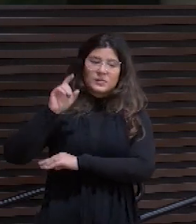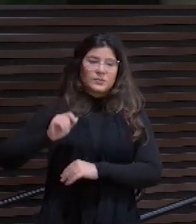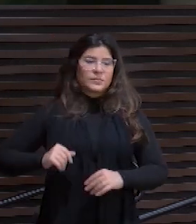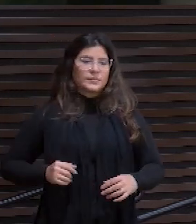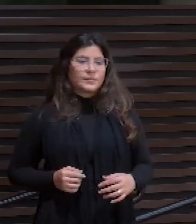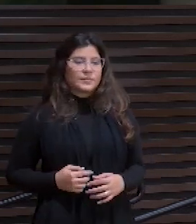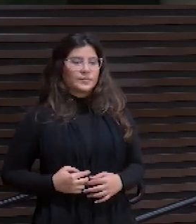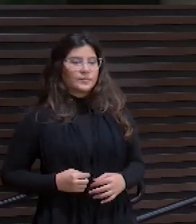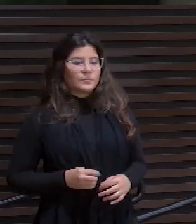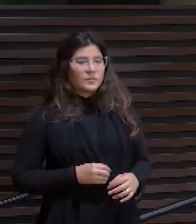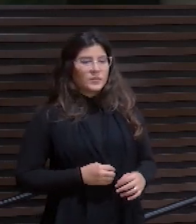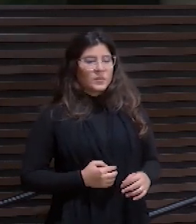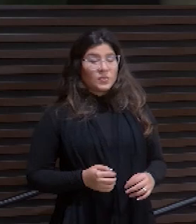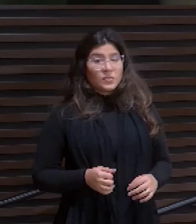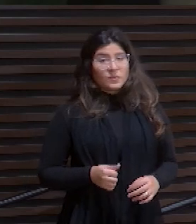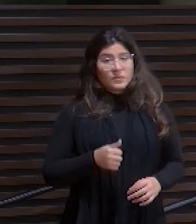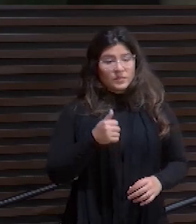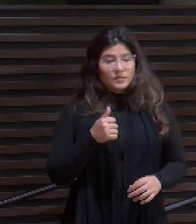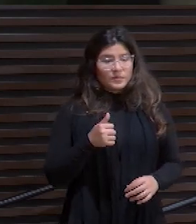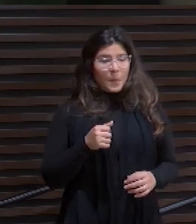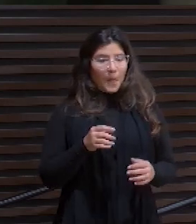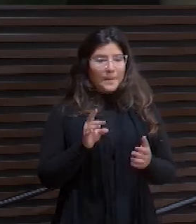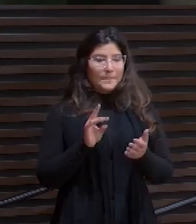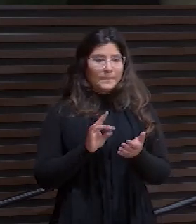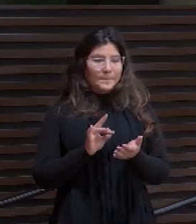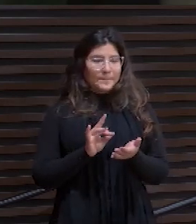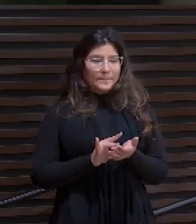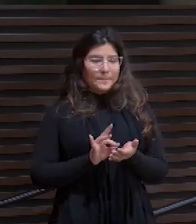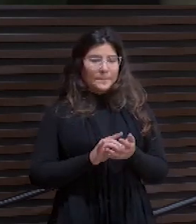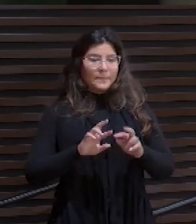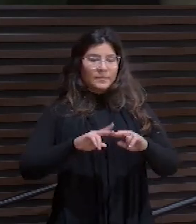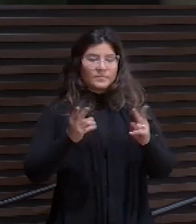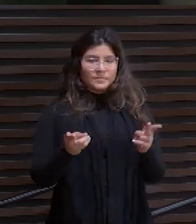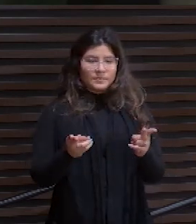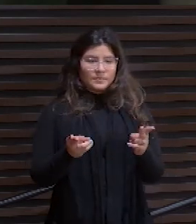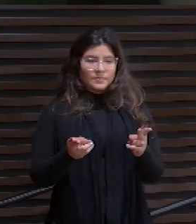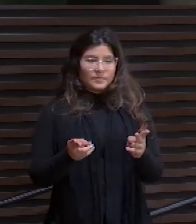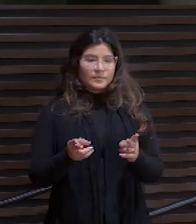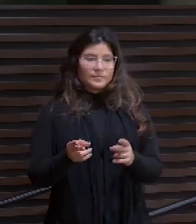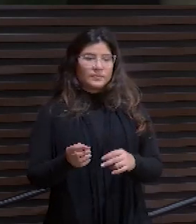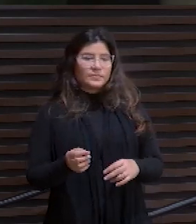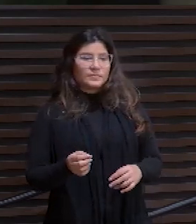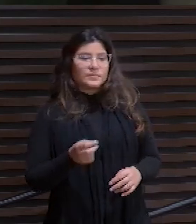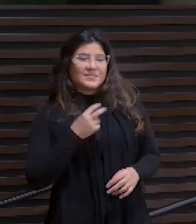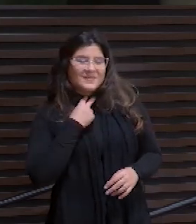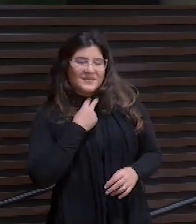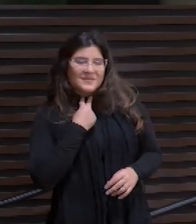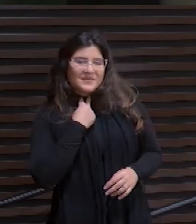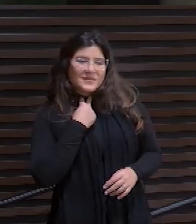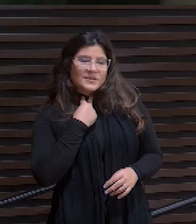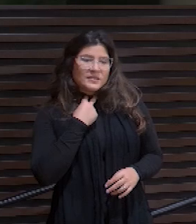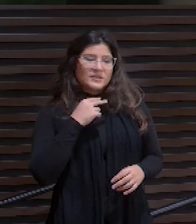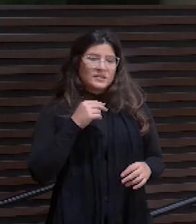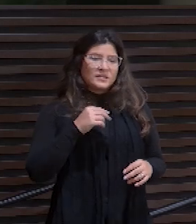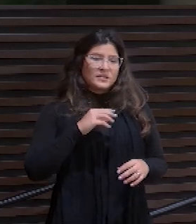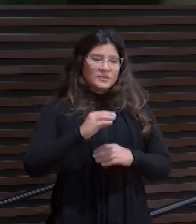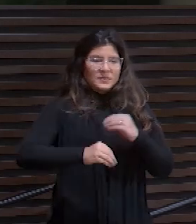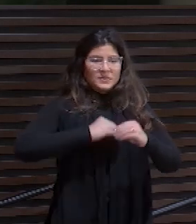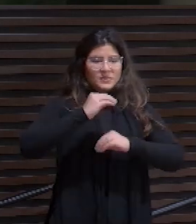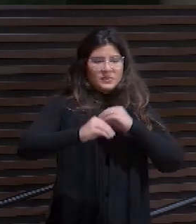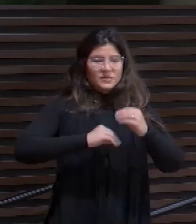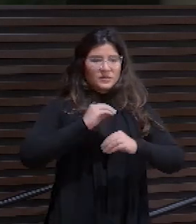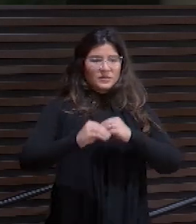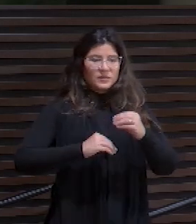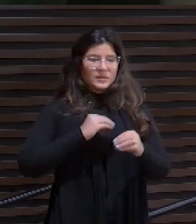sombras, outra coisa é a realidade que se encontra em Cristo. Você não pode misturar o judaísmo com o cristianismo.